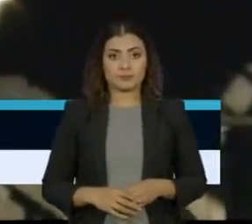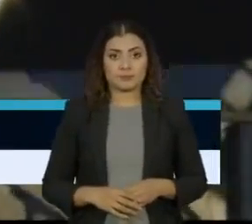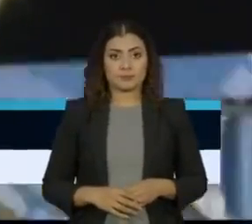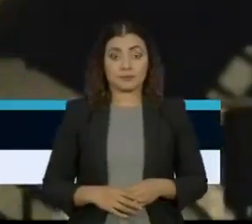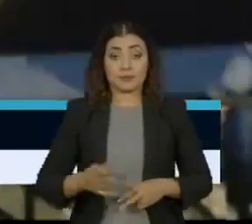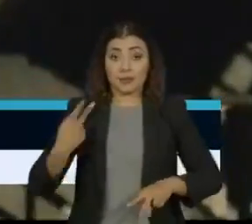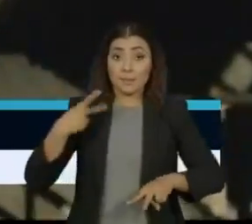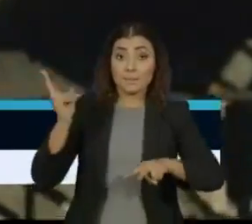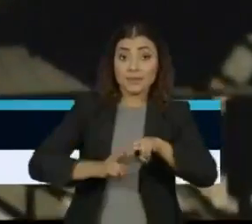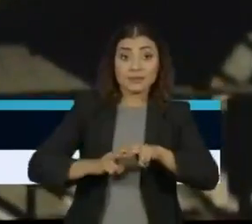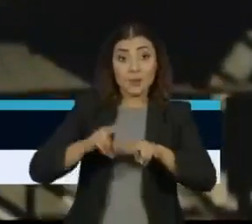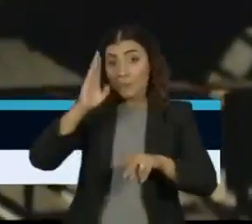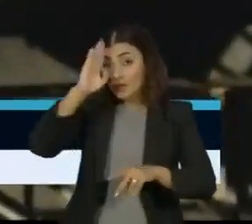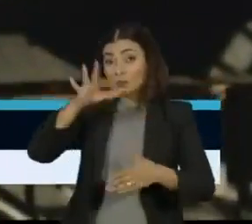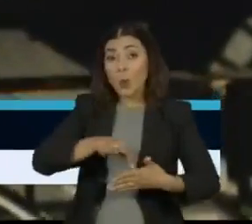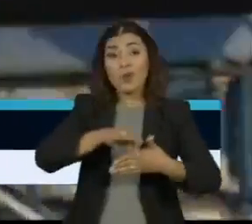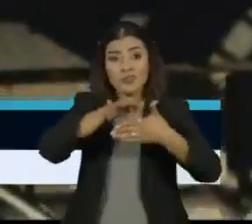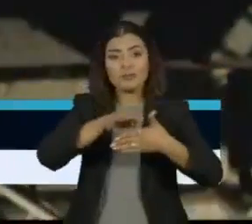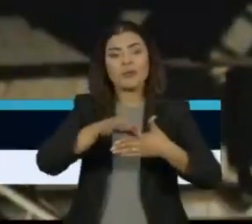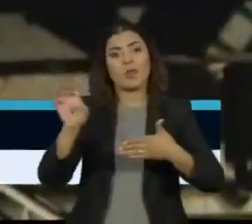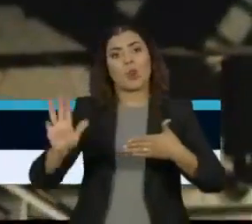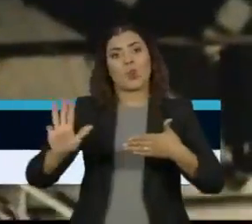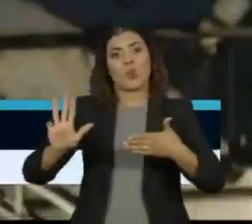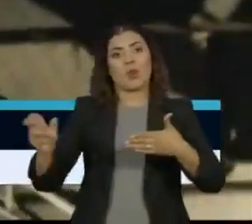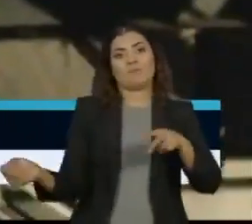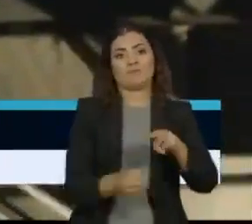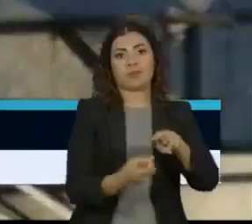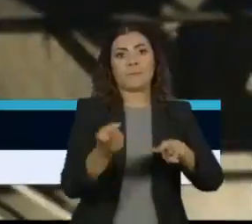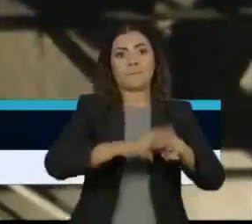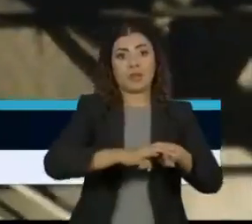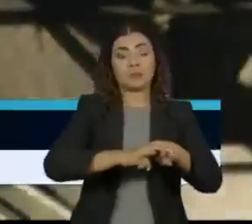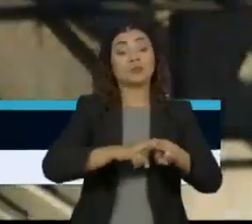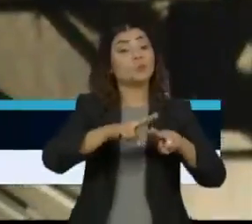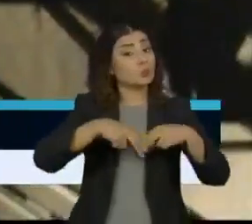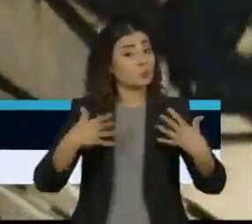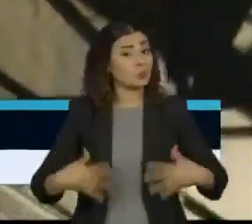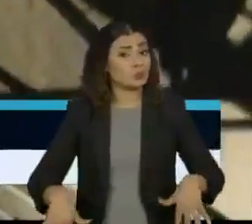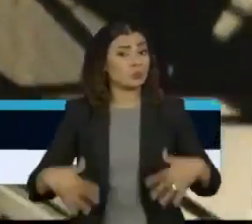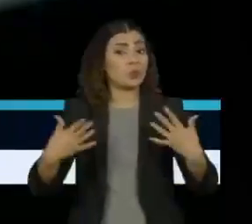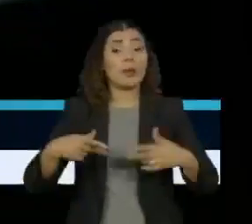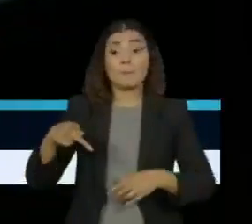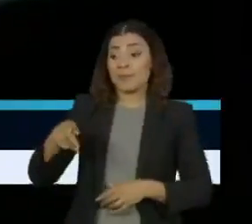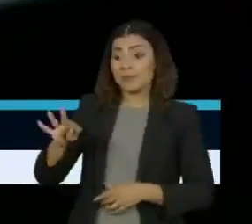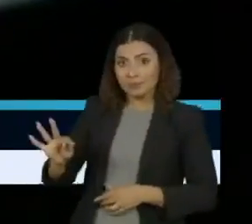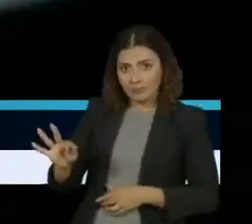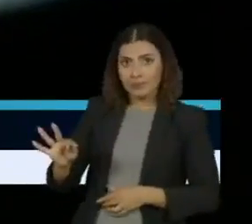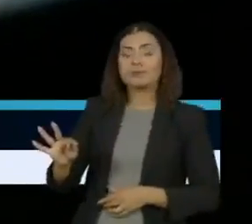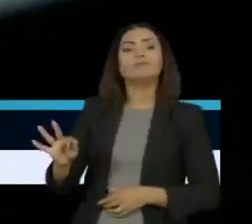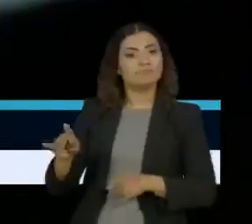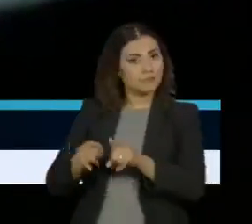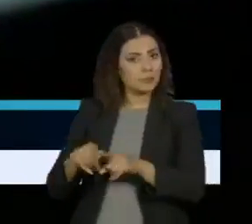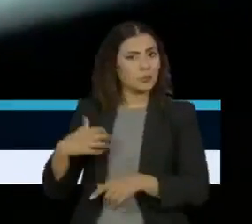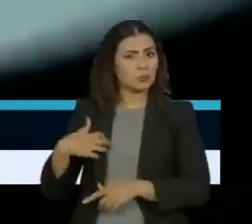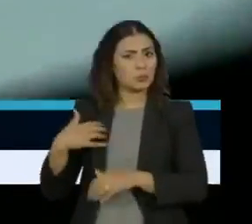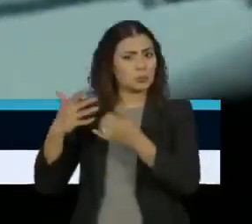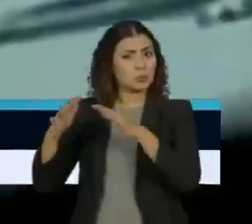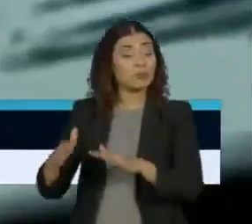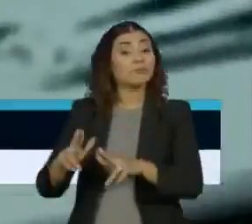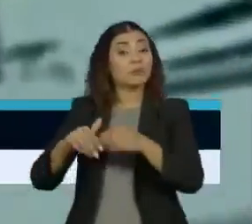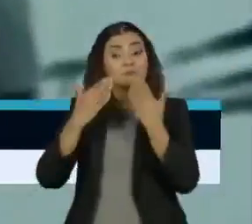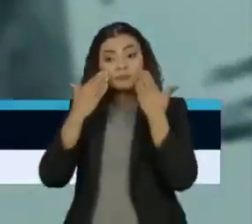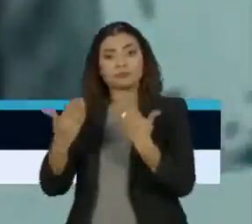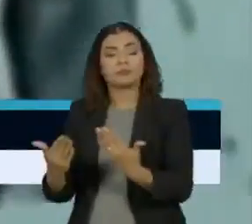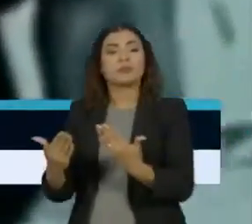A prisão de seu principal líder, o ex-presidente Lula, colocou em xeque o legado do PT, já chamuscado pelo escândalo